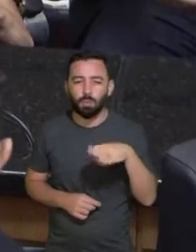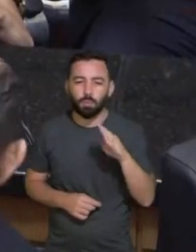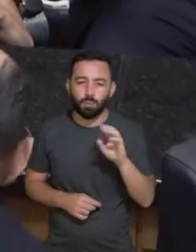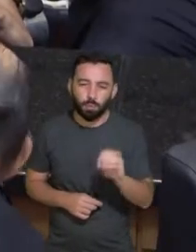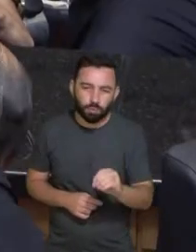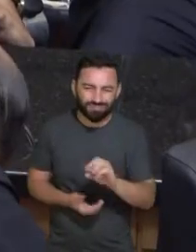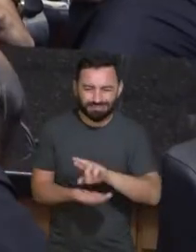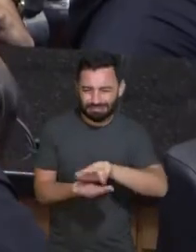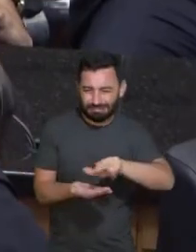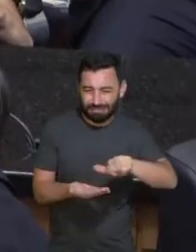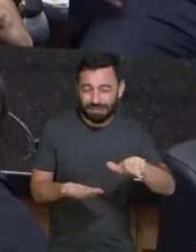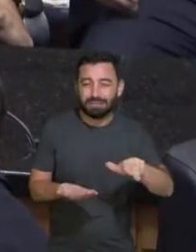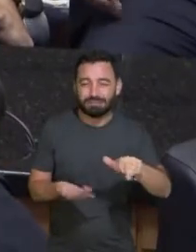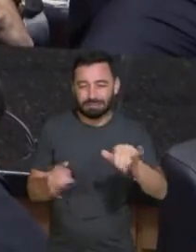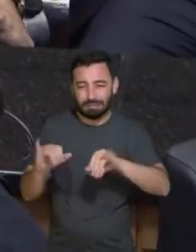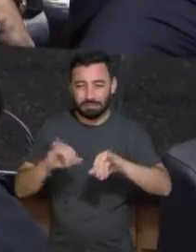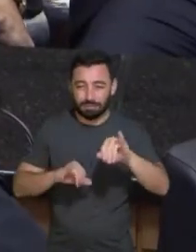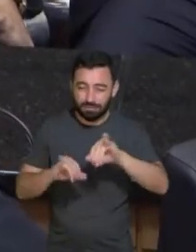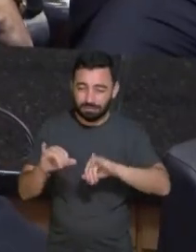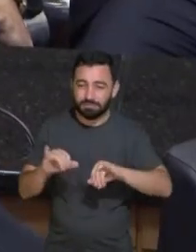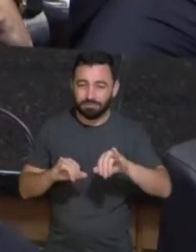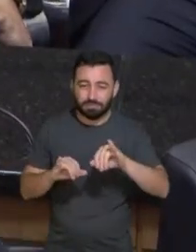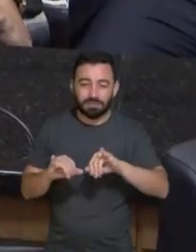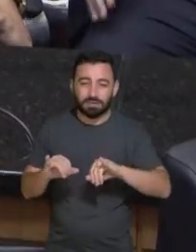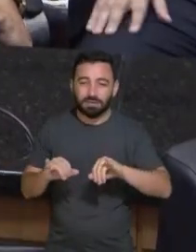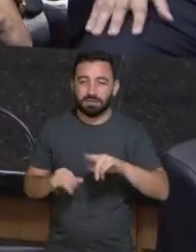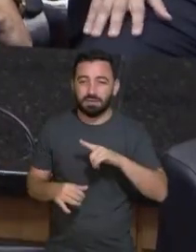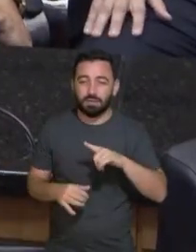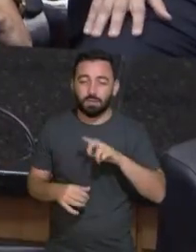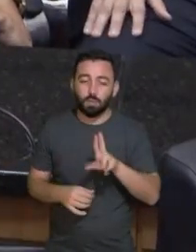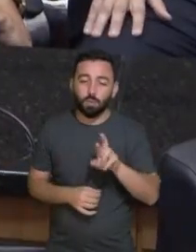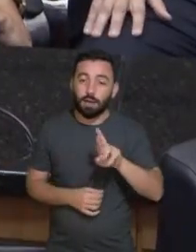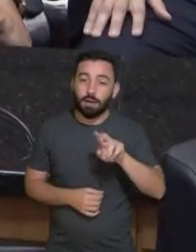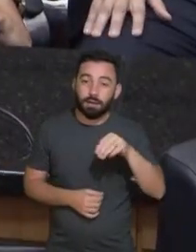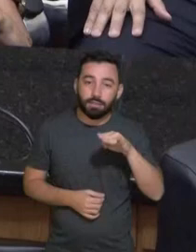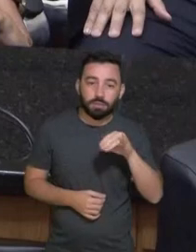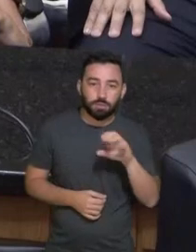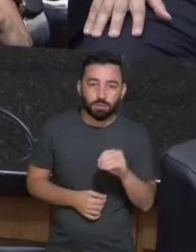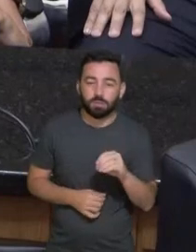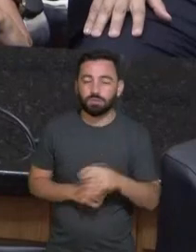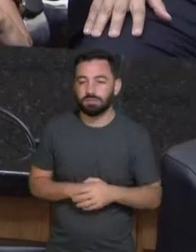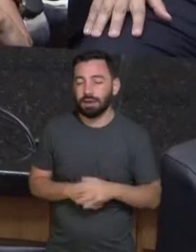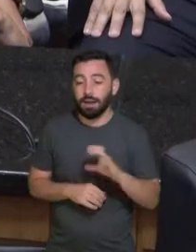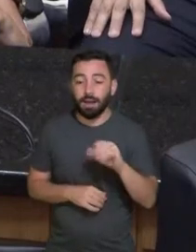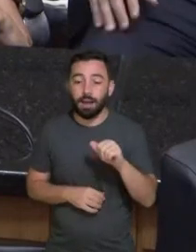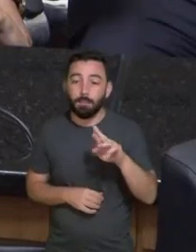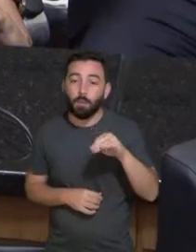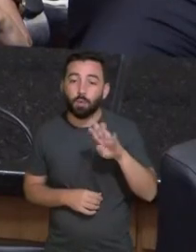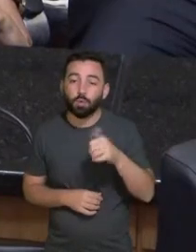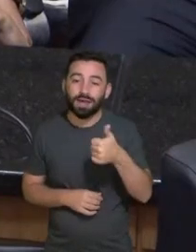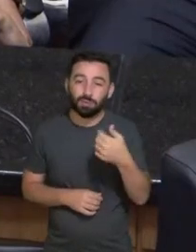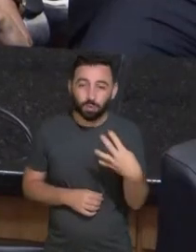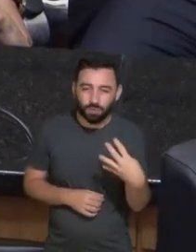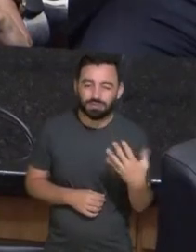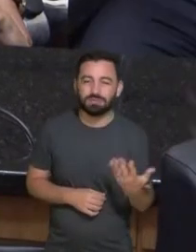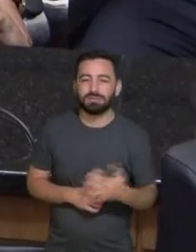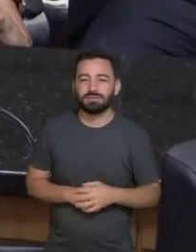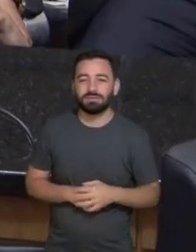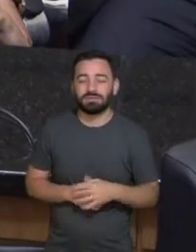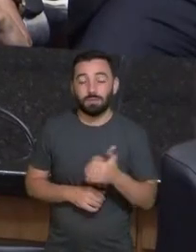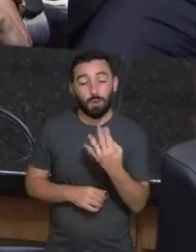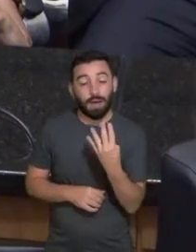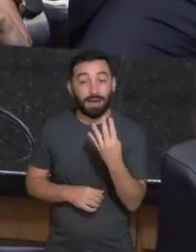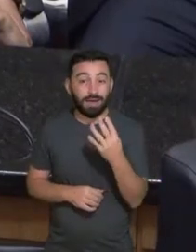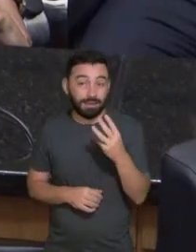outras substâncias, alcatrão, além do urânio, carbono 14, cerca de 43